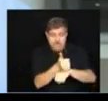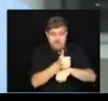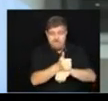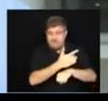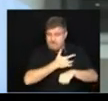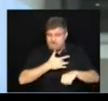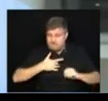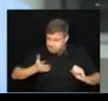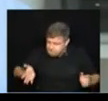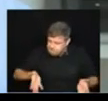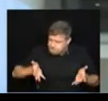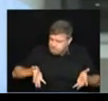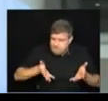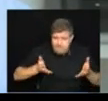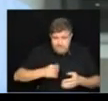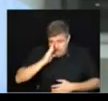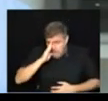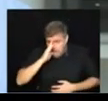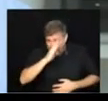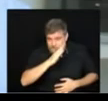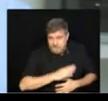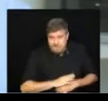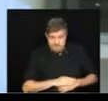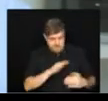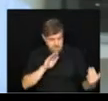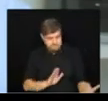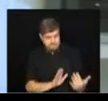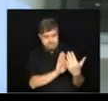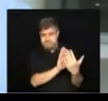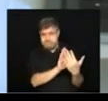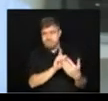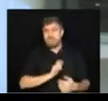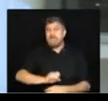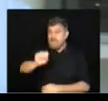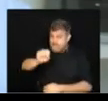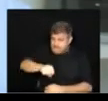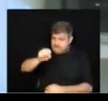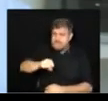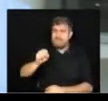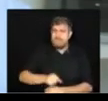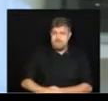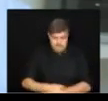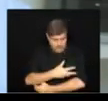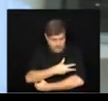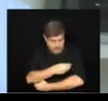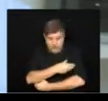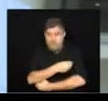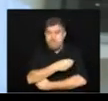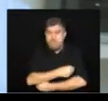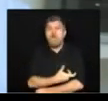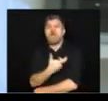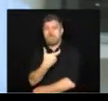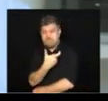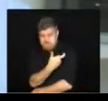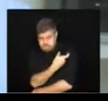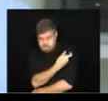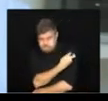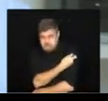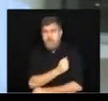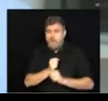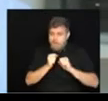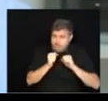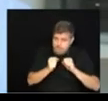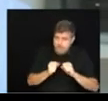saúde, especialmente aqueles na linha de frente? Sim, mãezinha, pode receber com segurança. E mesmo